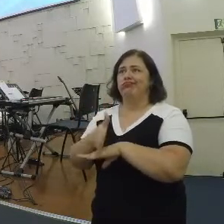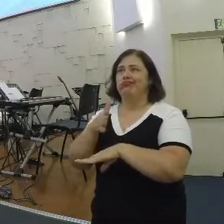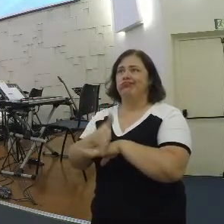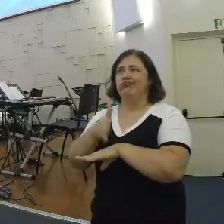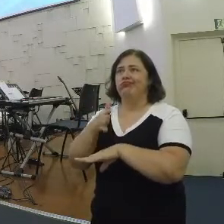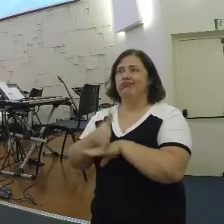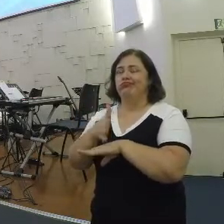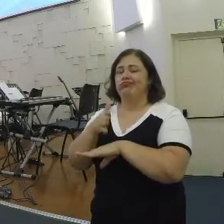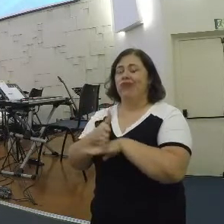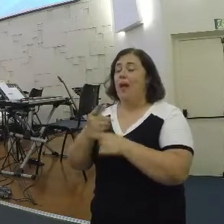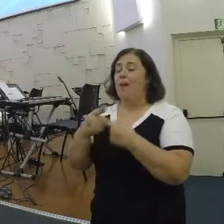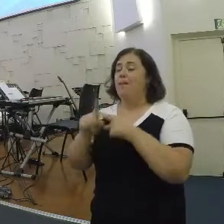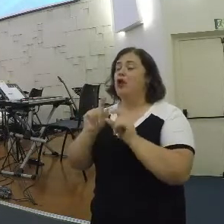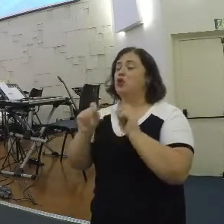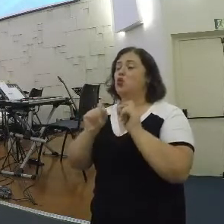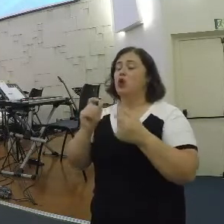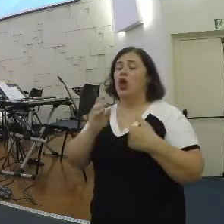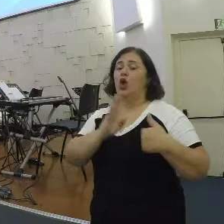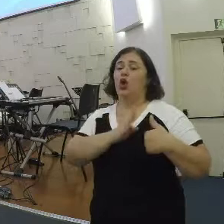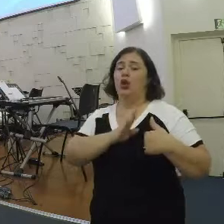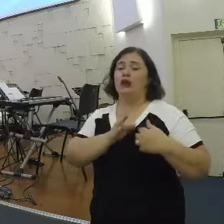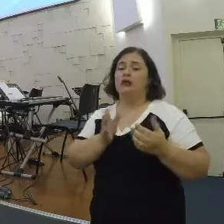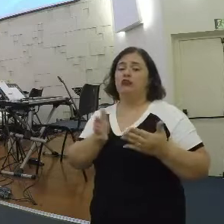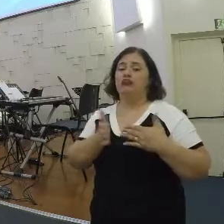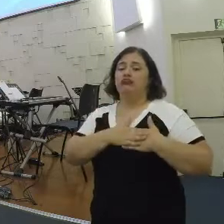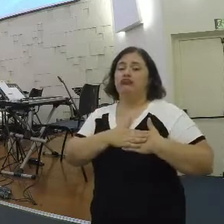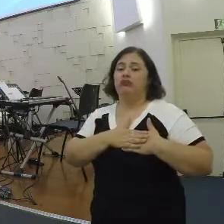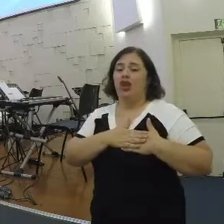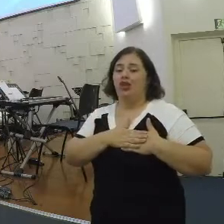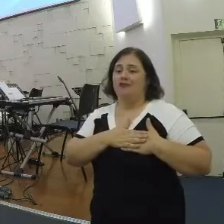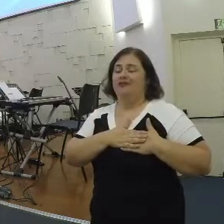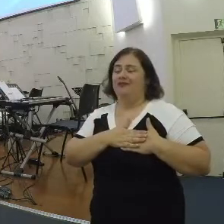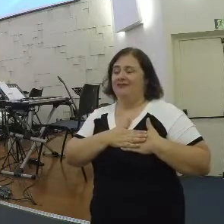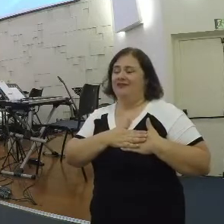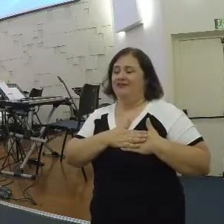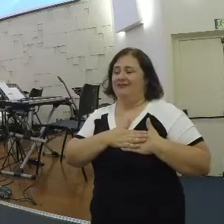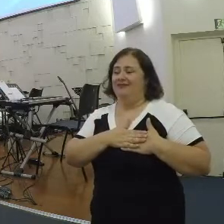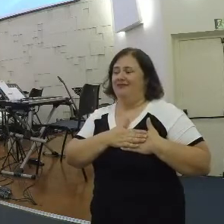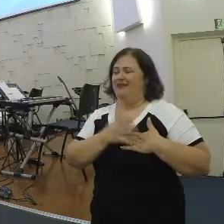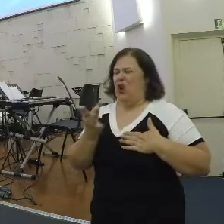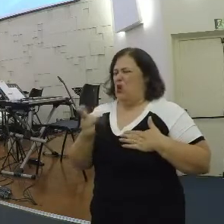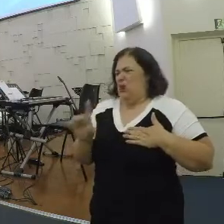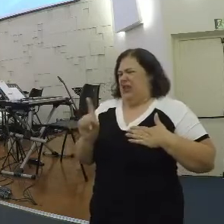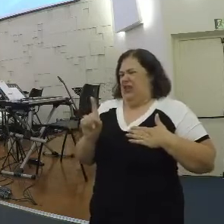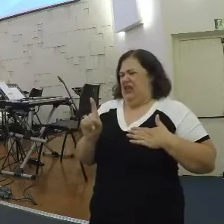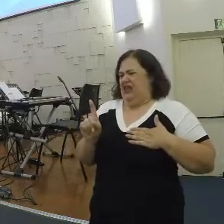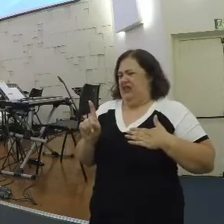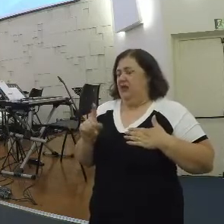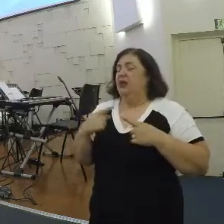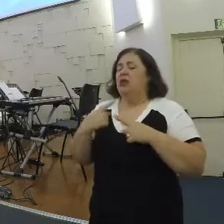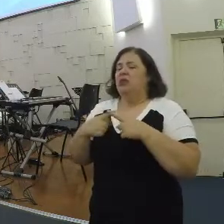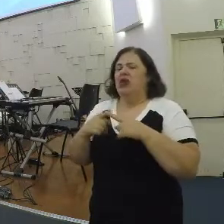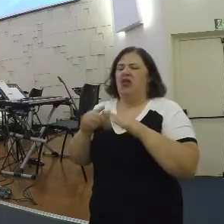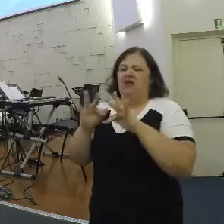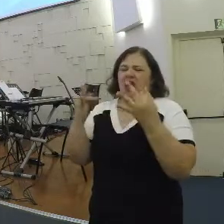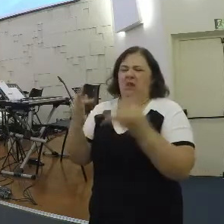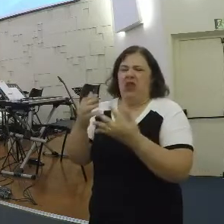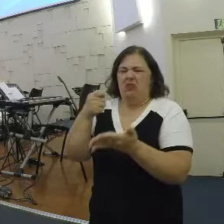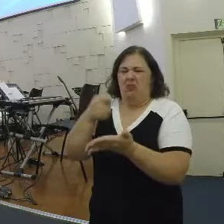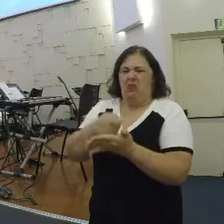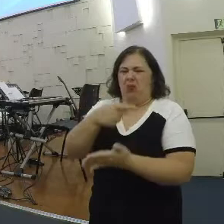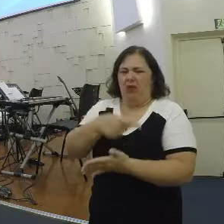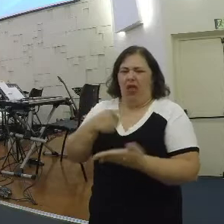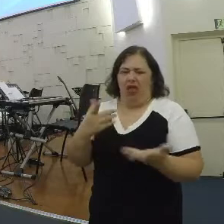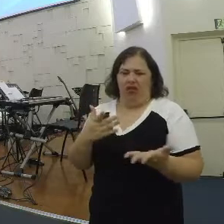evangelística é que pode ser que existam perdidos em nosso meio que nós acreditamos serem salvos. É possível que existam